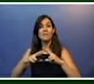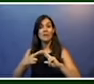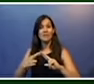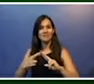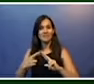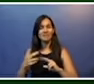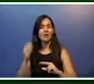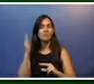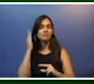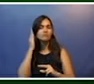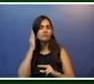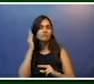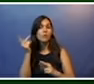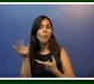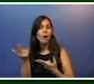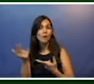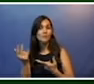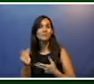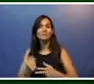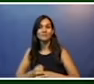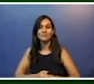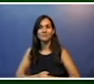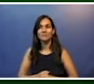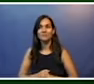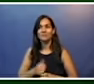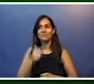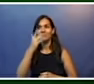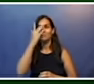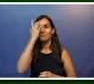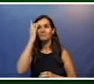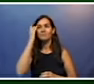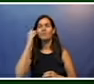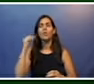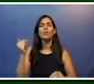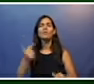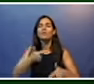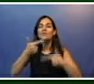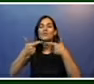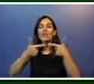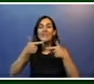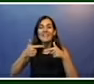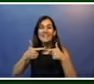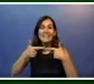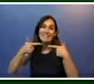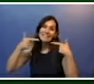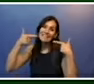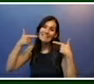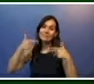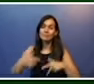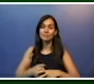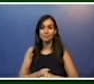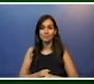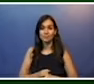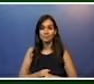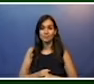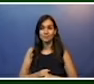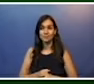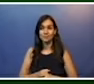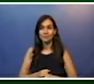som. Certo? Sempre com um sorriso. Pronto a abrir-se em riso. A